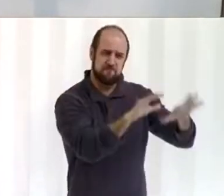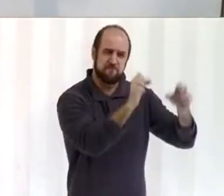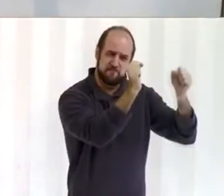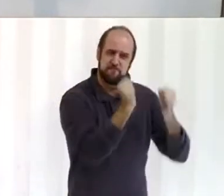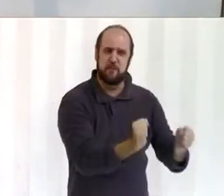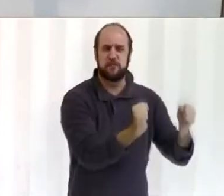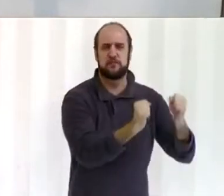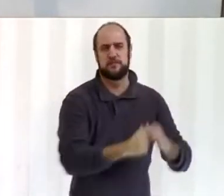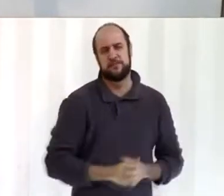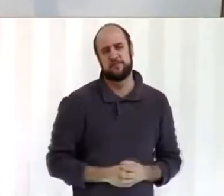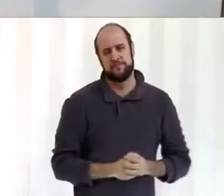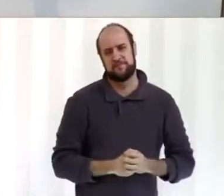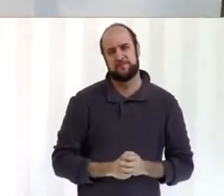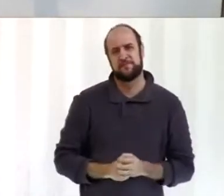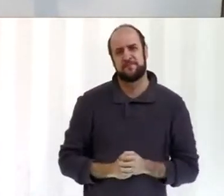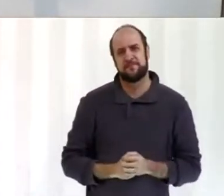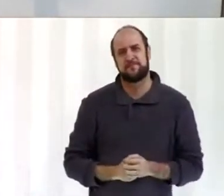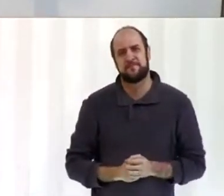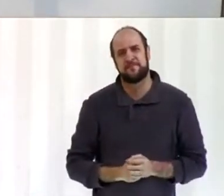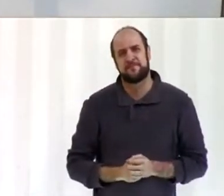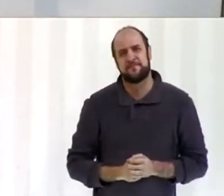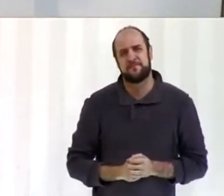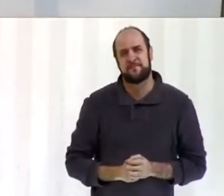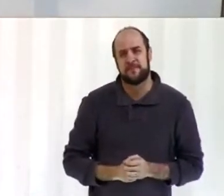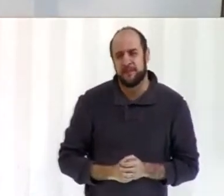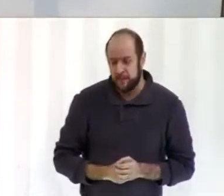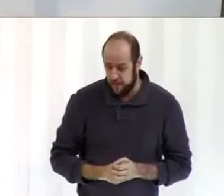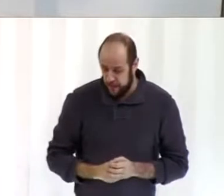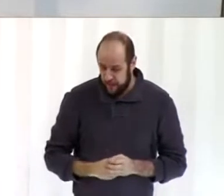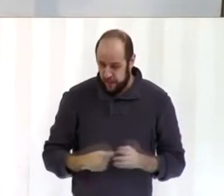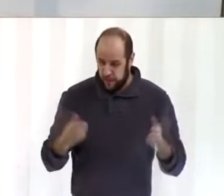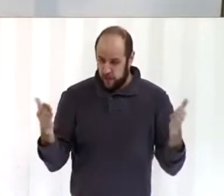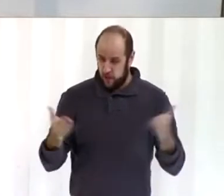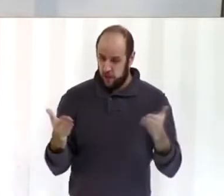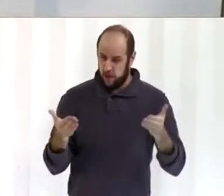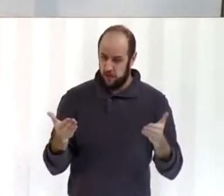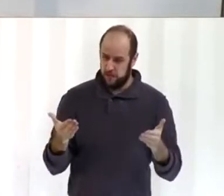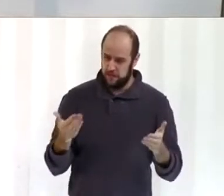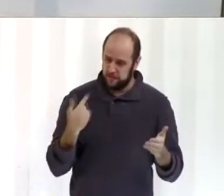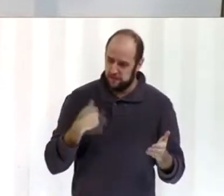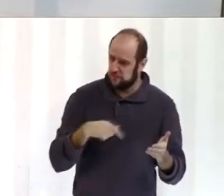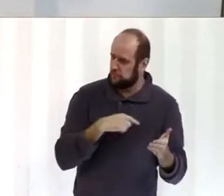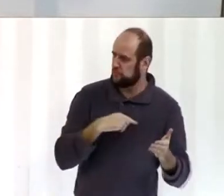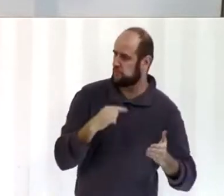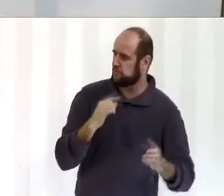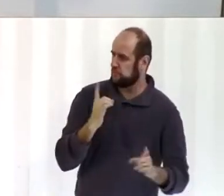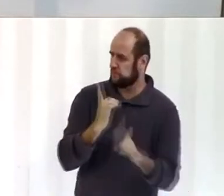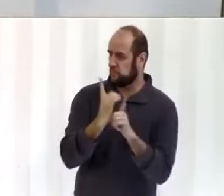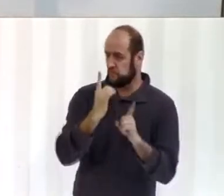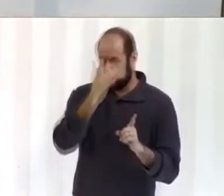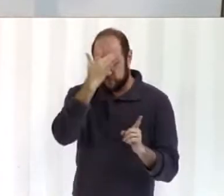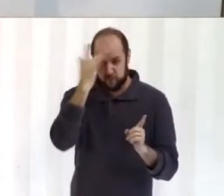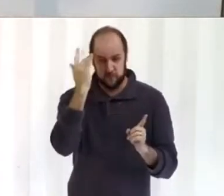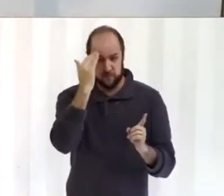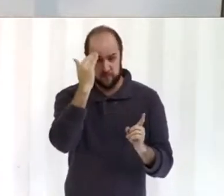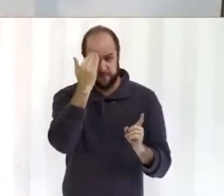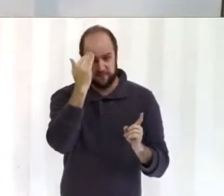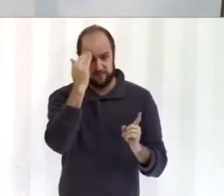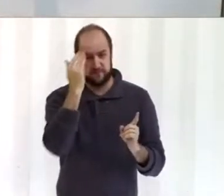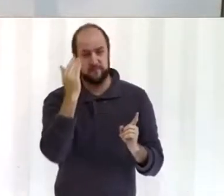E hoje nós podemos encontrar aqueles que podem entender